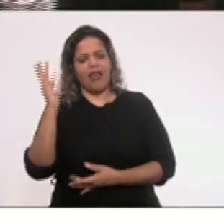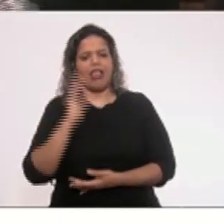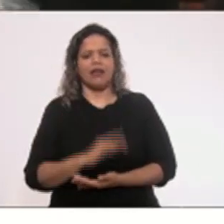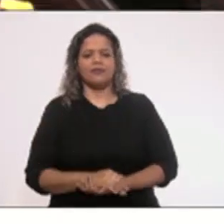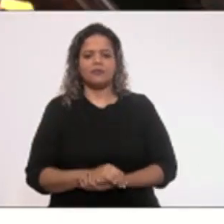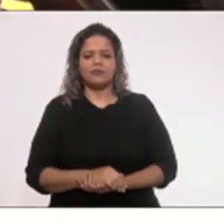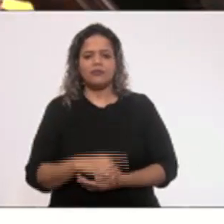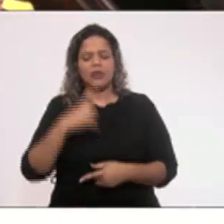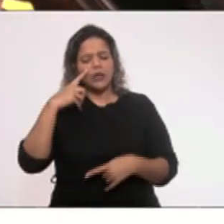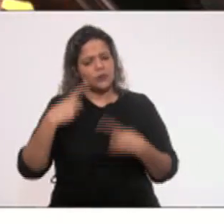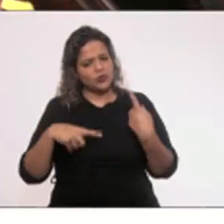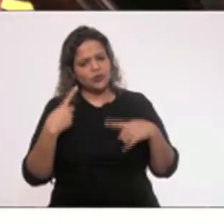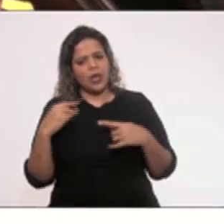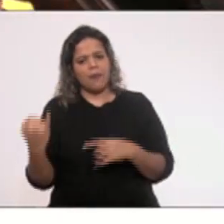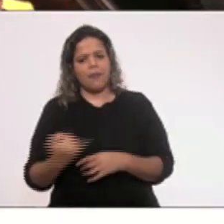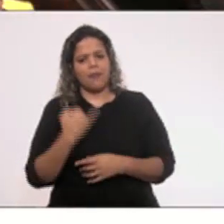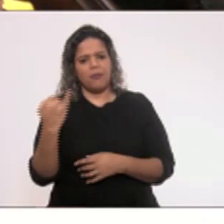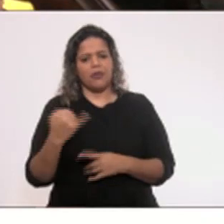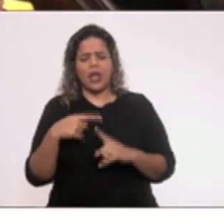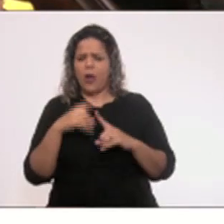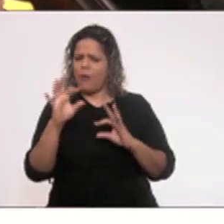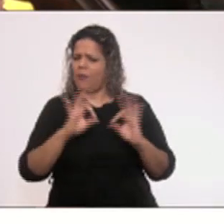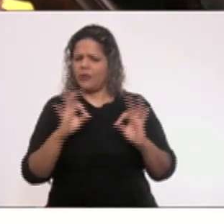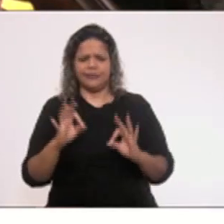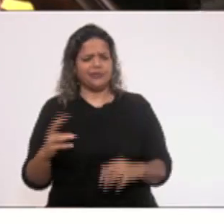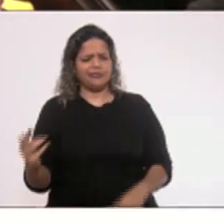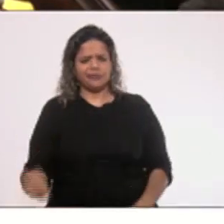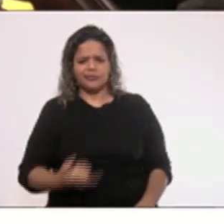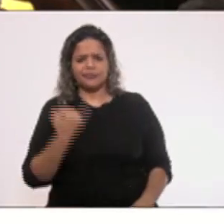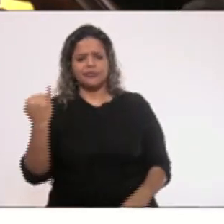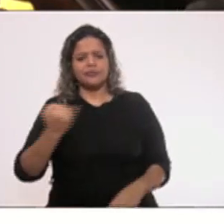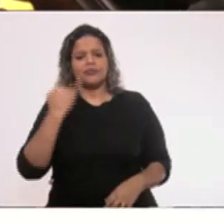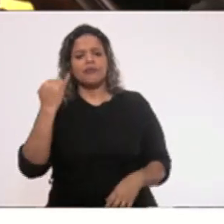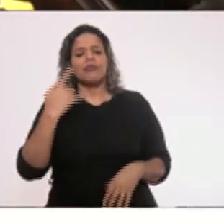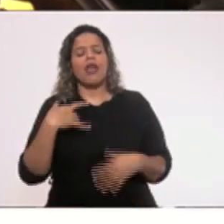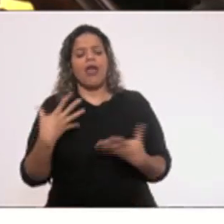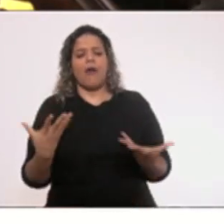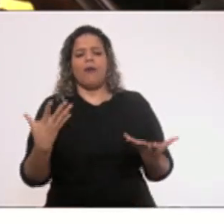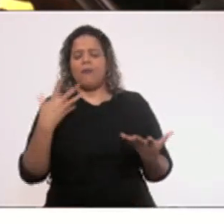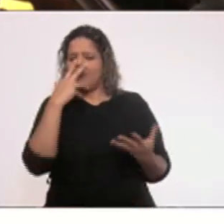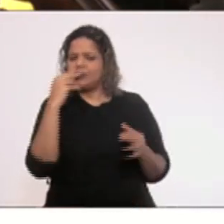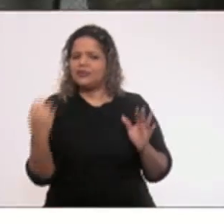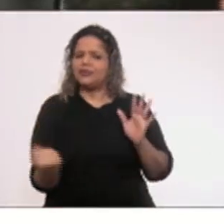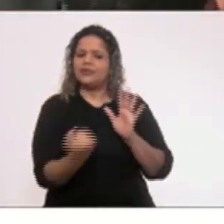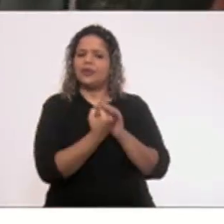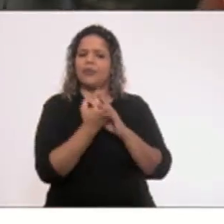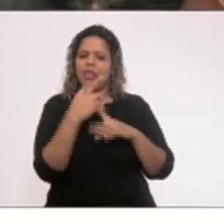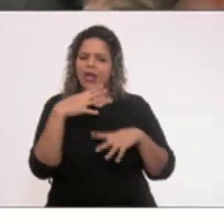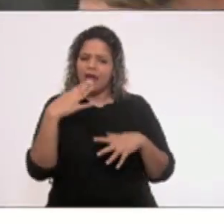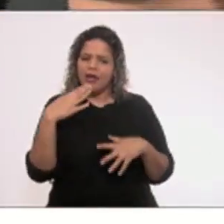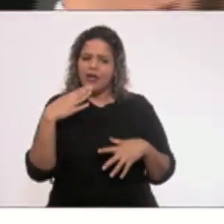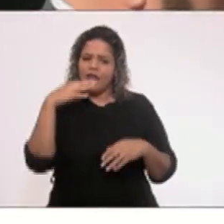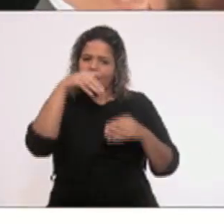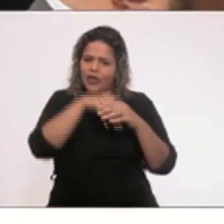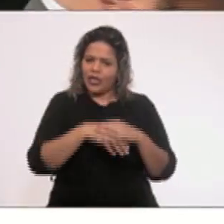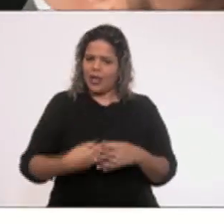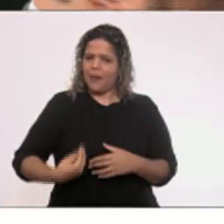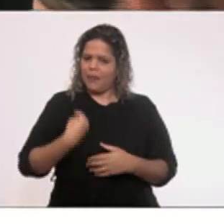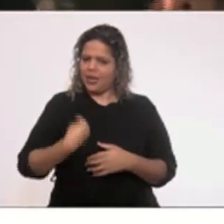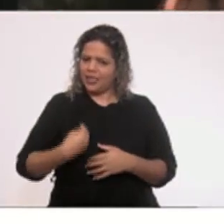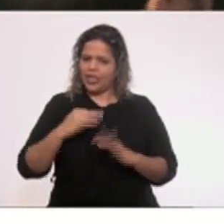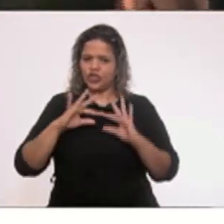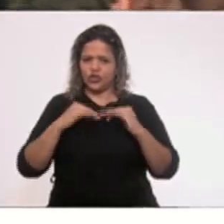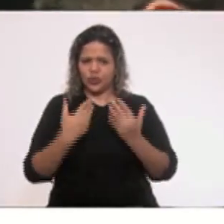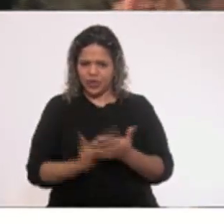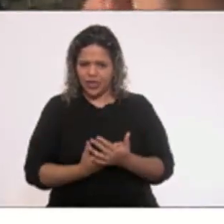fez uma discussão importante, é um projeto muito relevante. Eu acho que, inclusive, é simbólico que votemos esse projeto na presença de